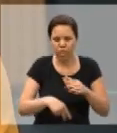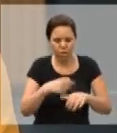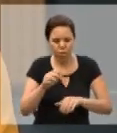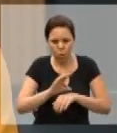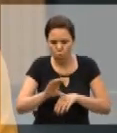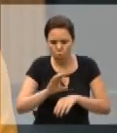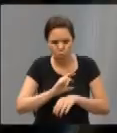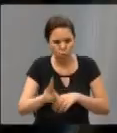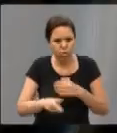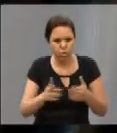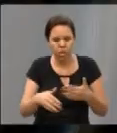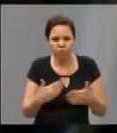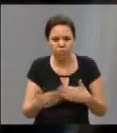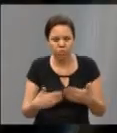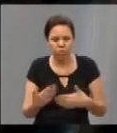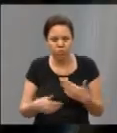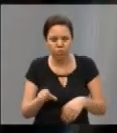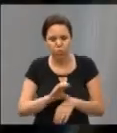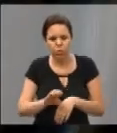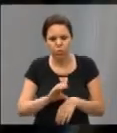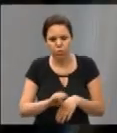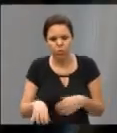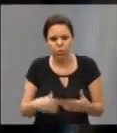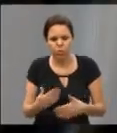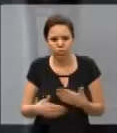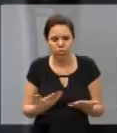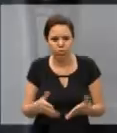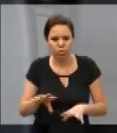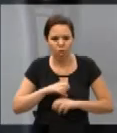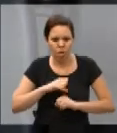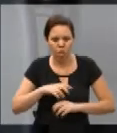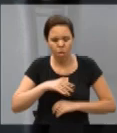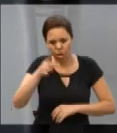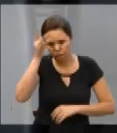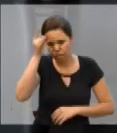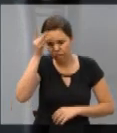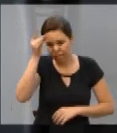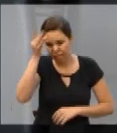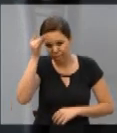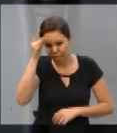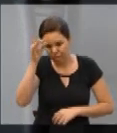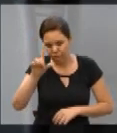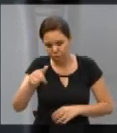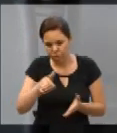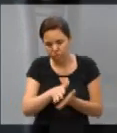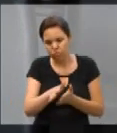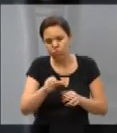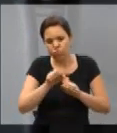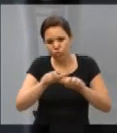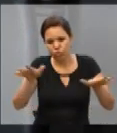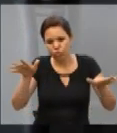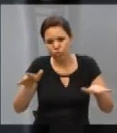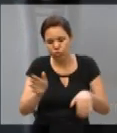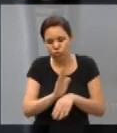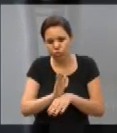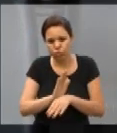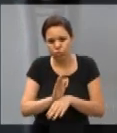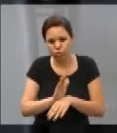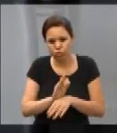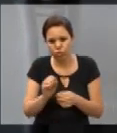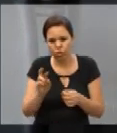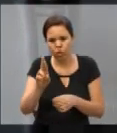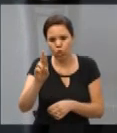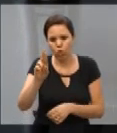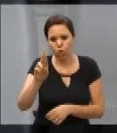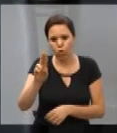que consumir, porque o consumo dele é a energia, é o aprendizado, é aquilo que ele vai imprimir nos próximos filmes. E isso o Rodrigo faz. O